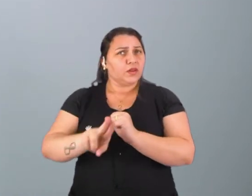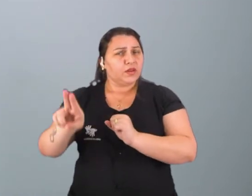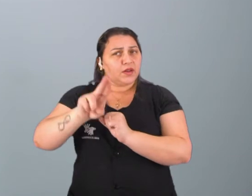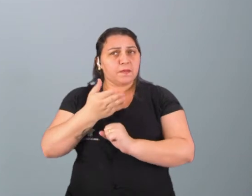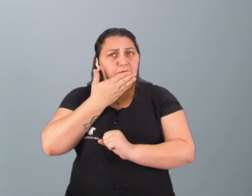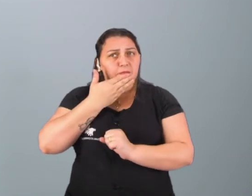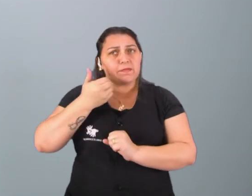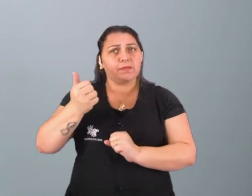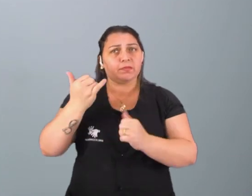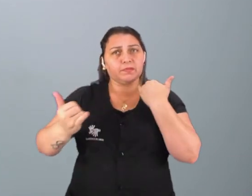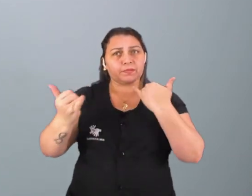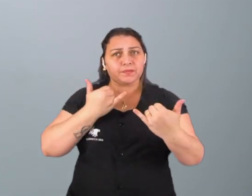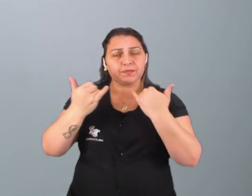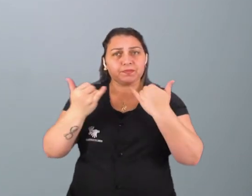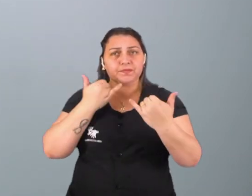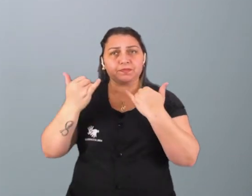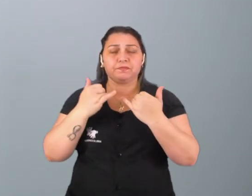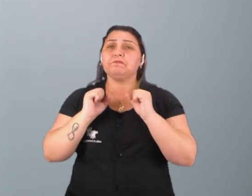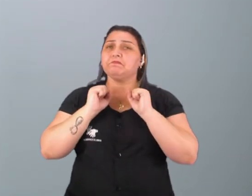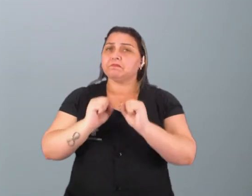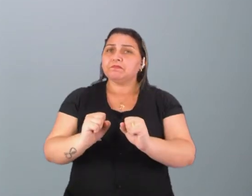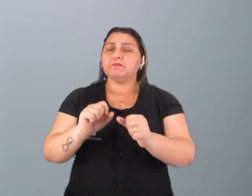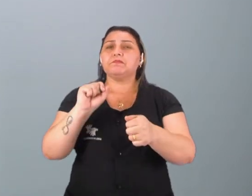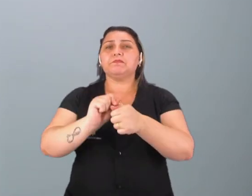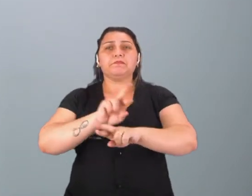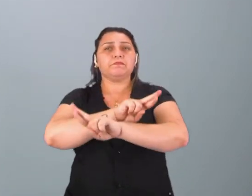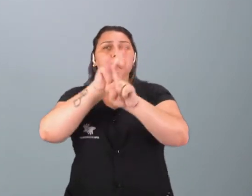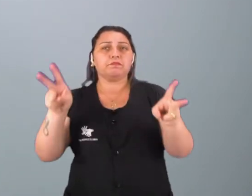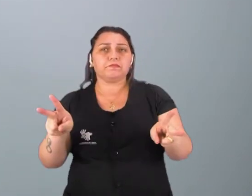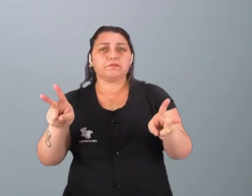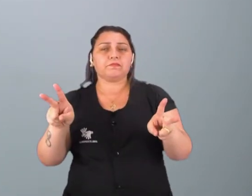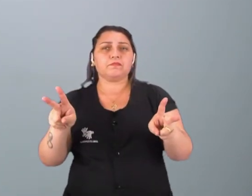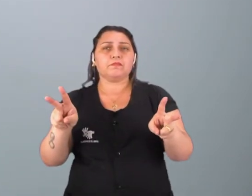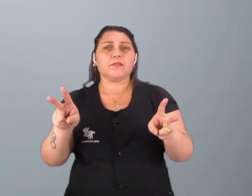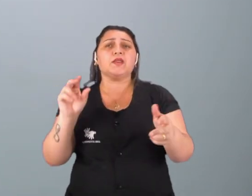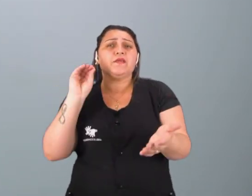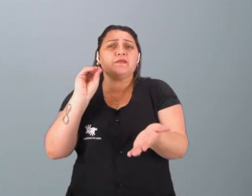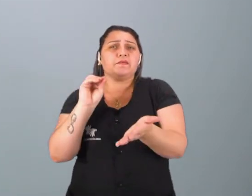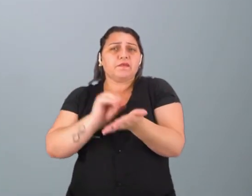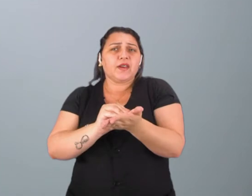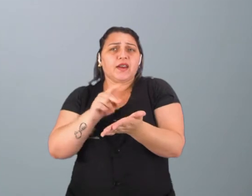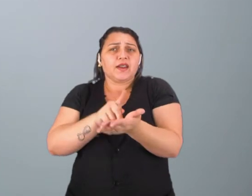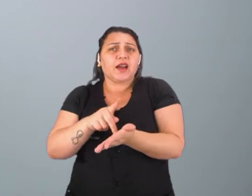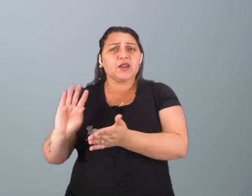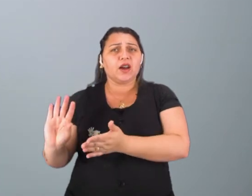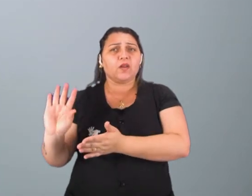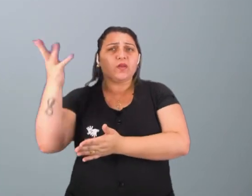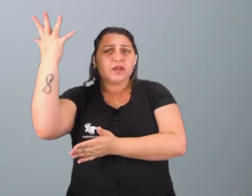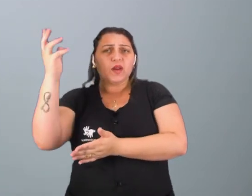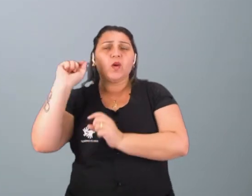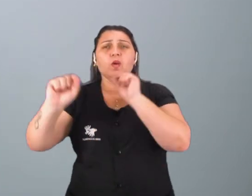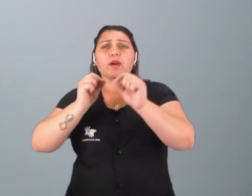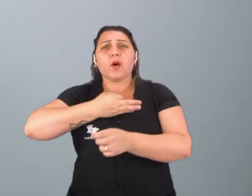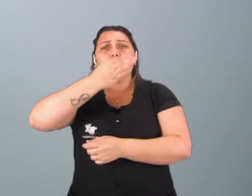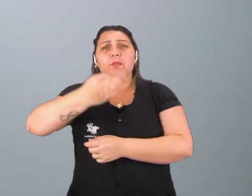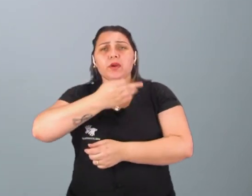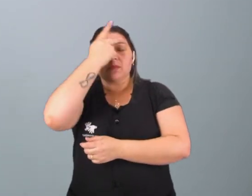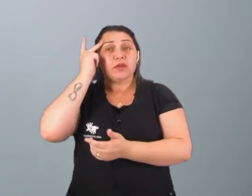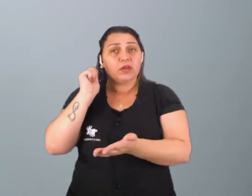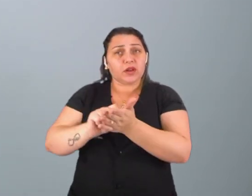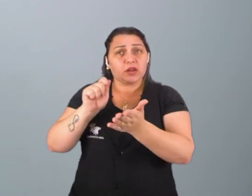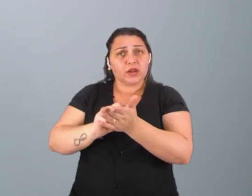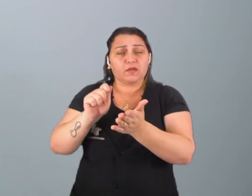dessa notícia, tá? Como a gente vai ver agora. Pirâmide invertida. O lead, ele traz a maior